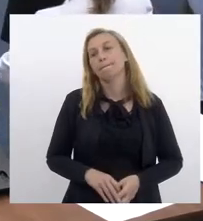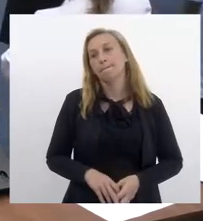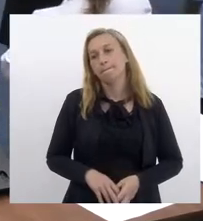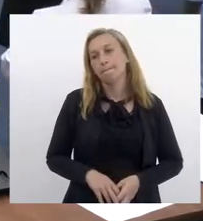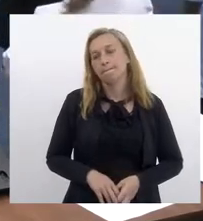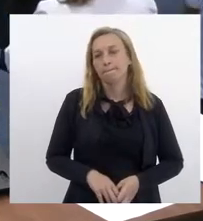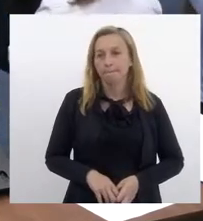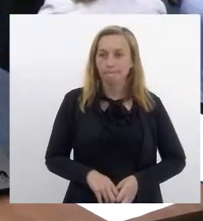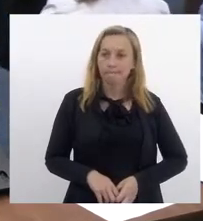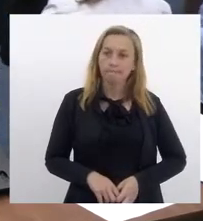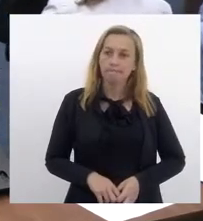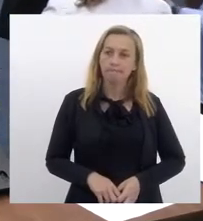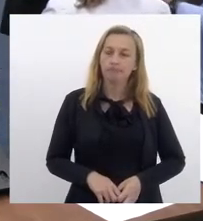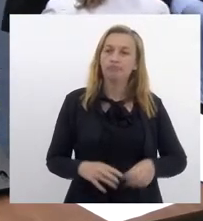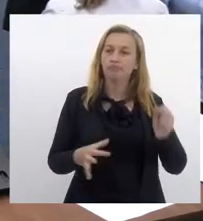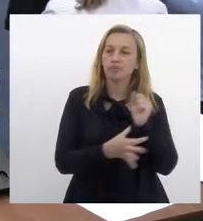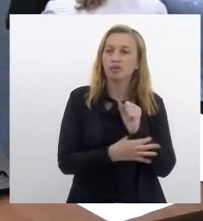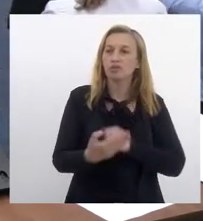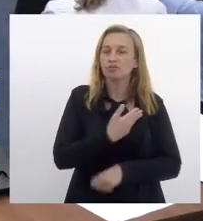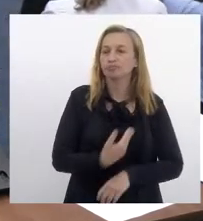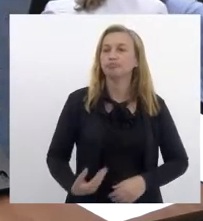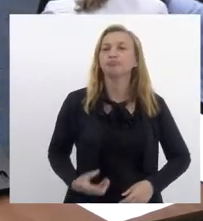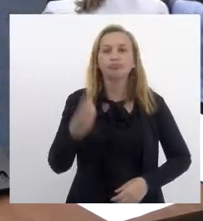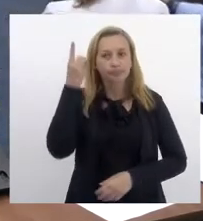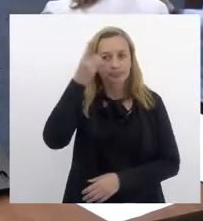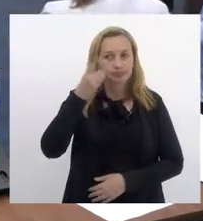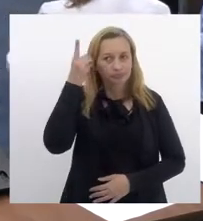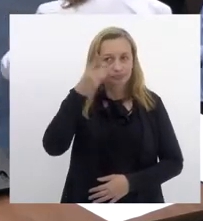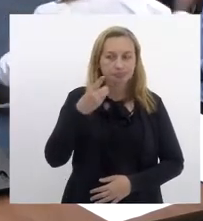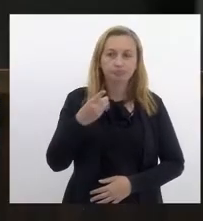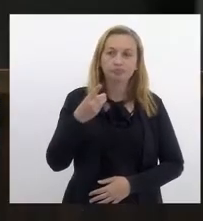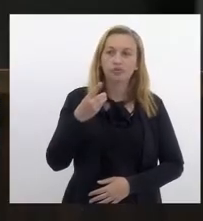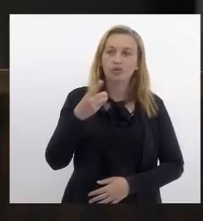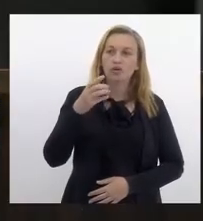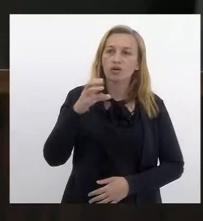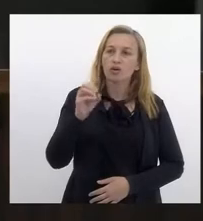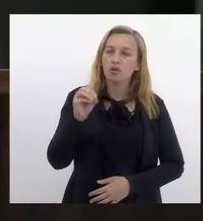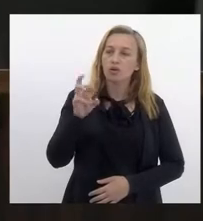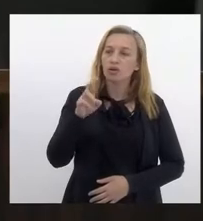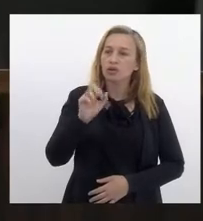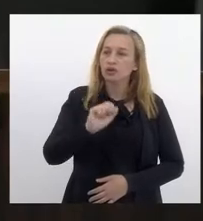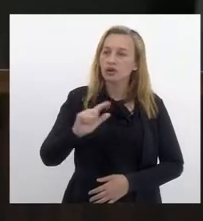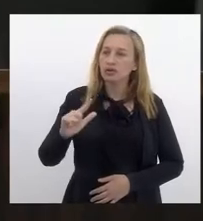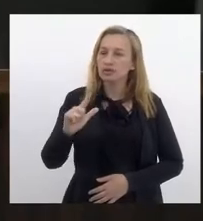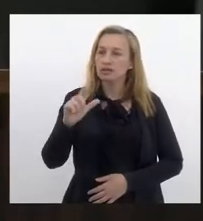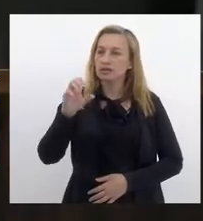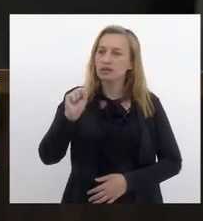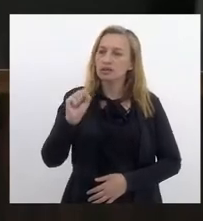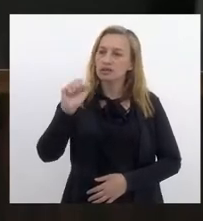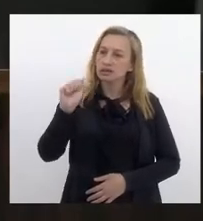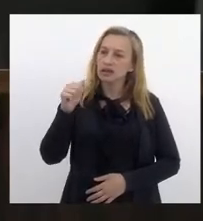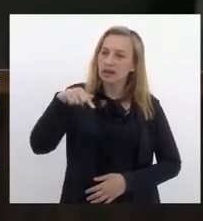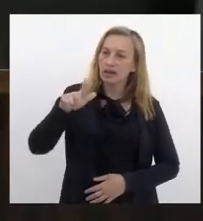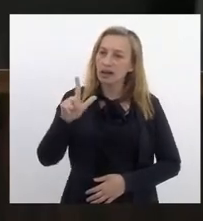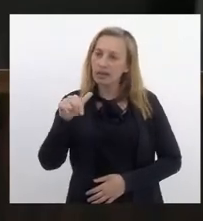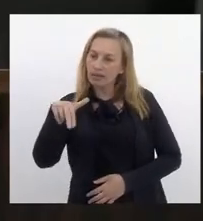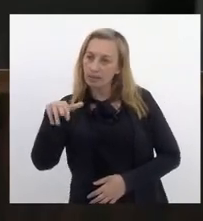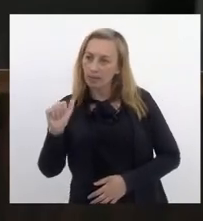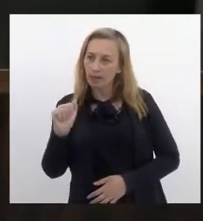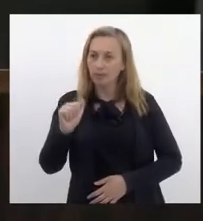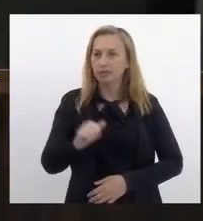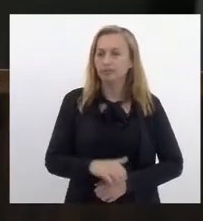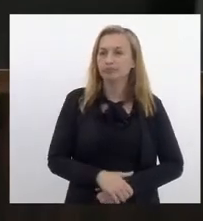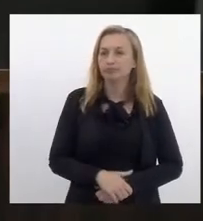Pela Comissão de Segurança Pública, deputado Coronel Salema. Pode falar, ó, eu pedi...